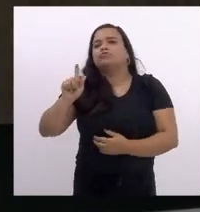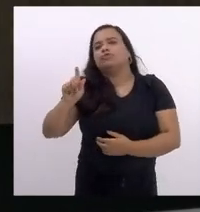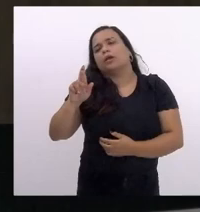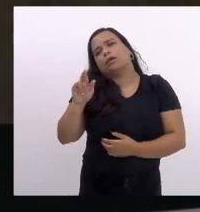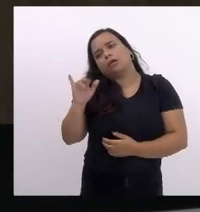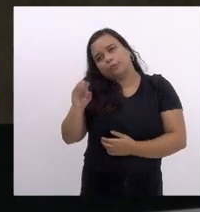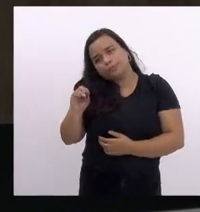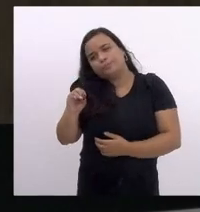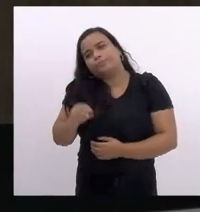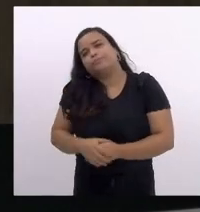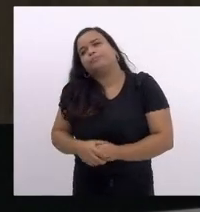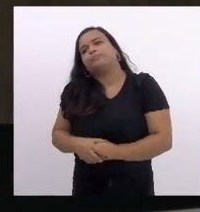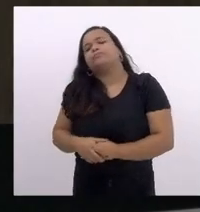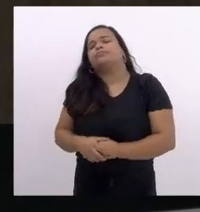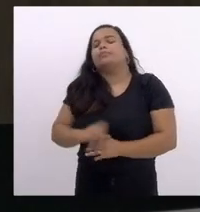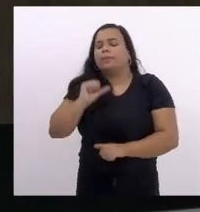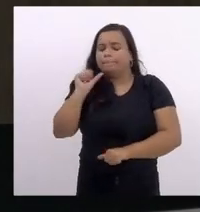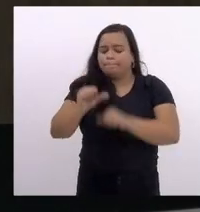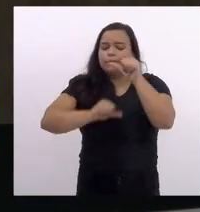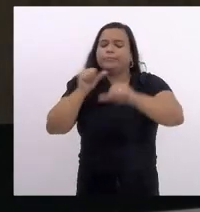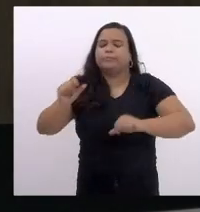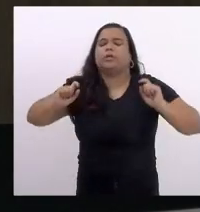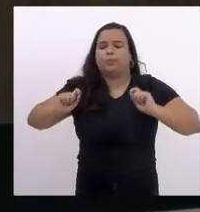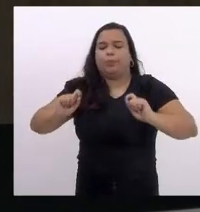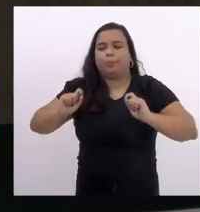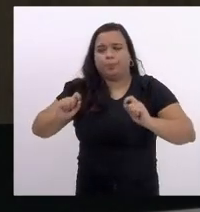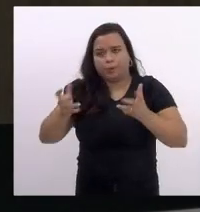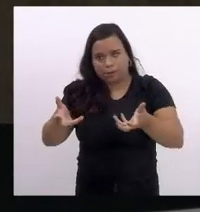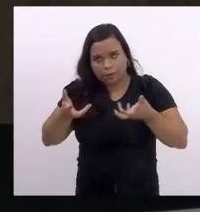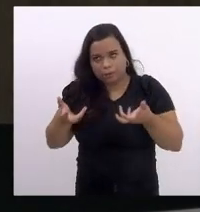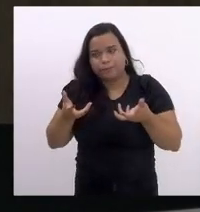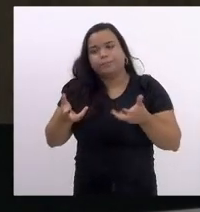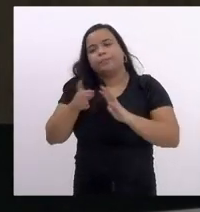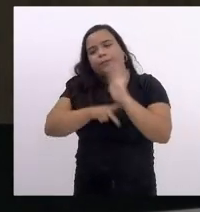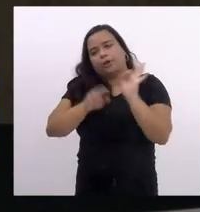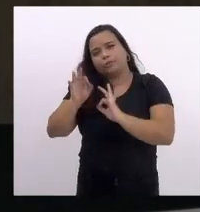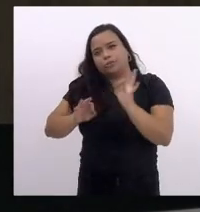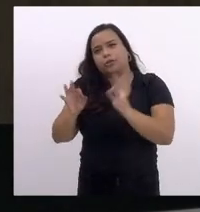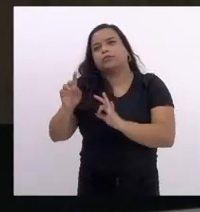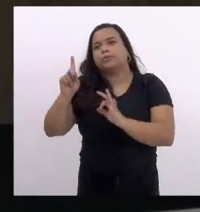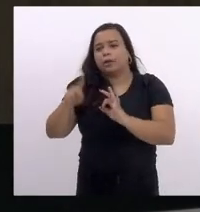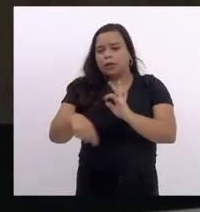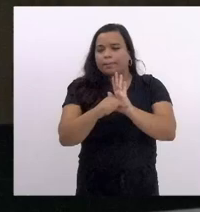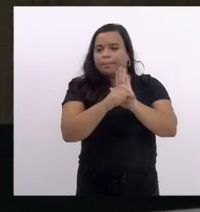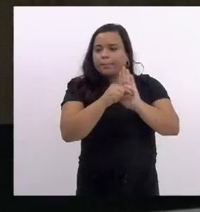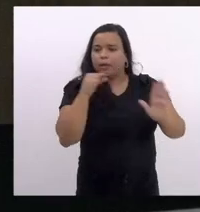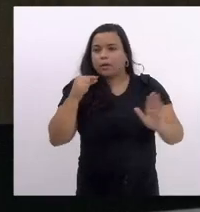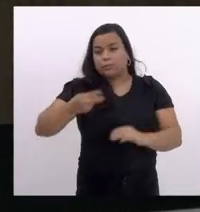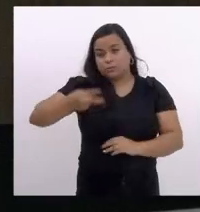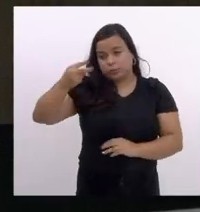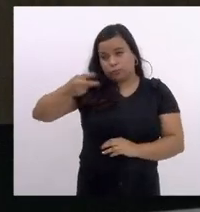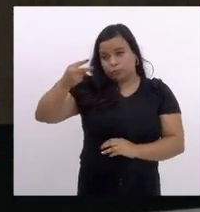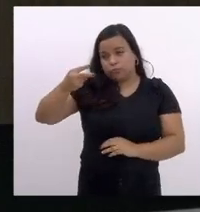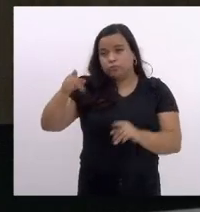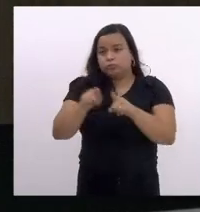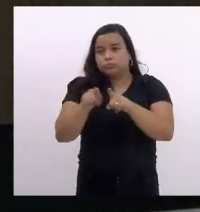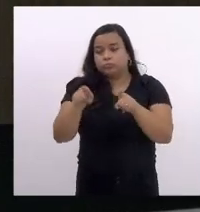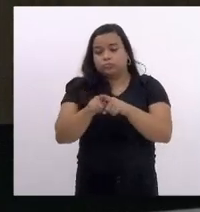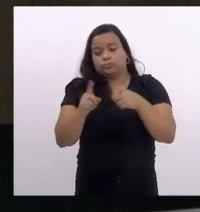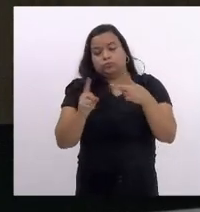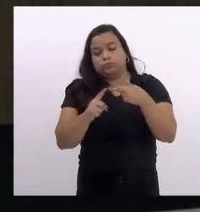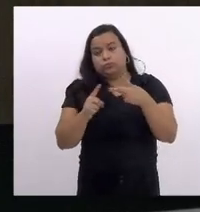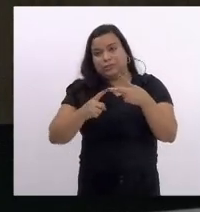mudança pretendida com esse projeto é no parágrafo 2º e 3º